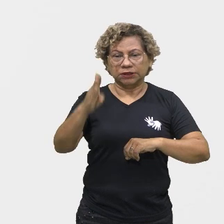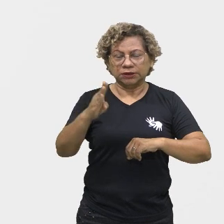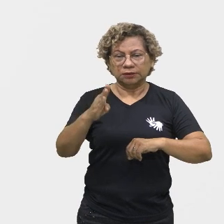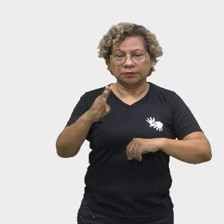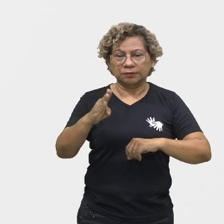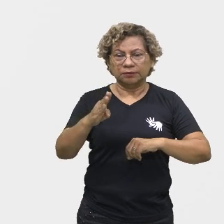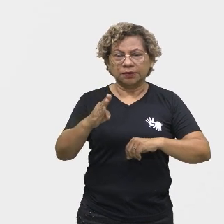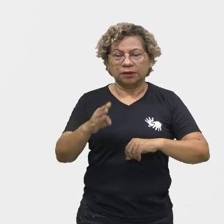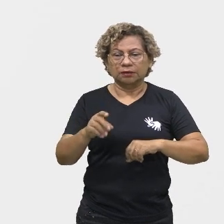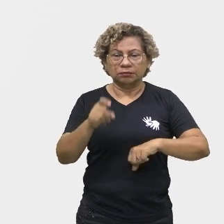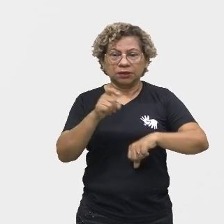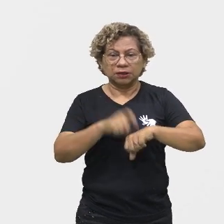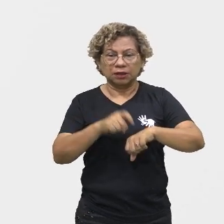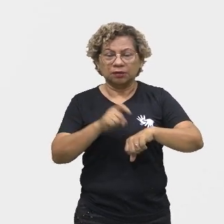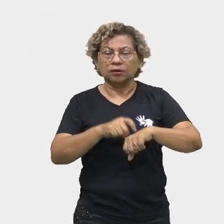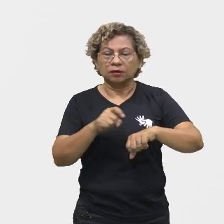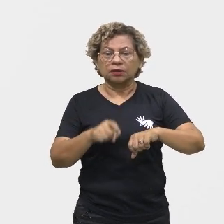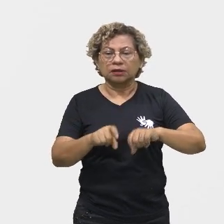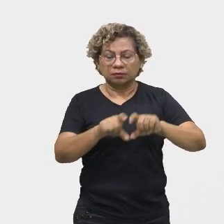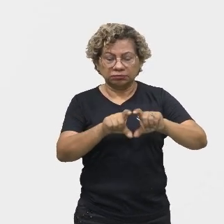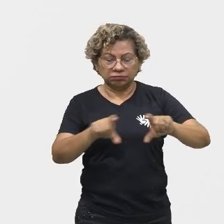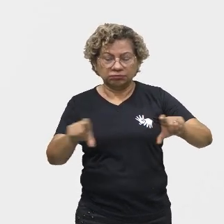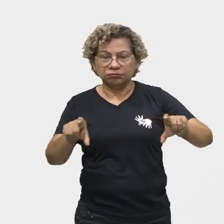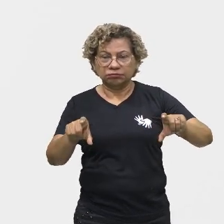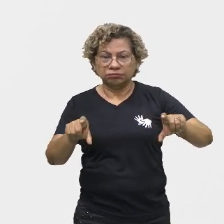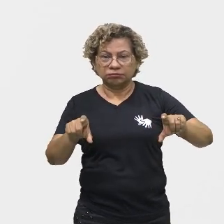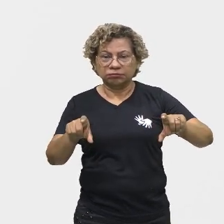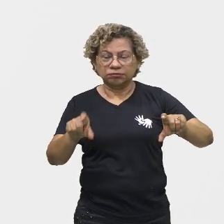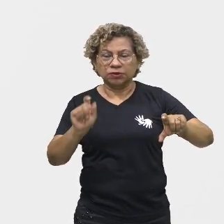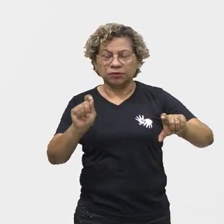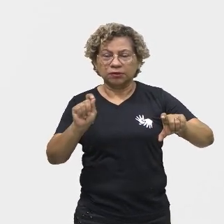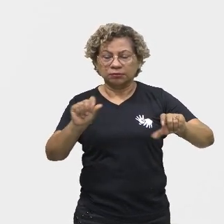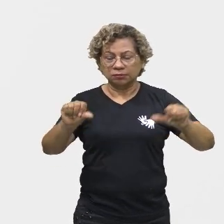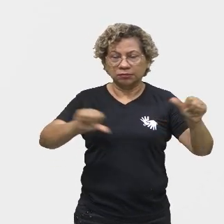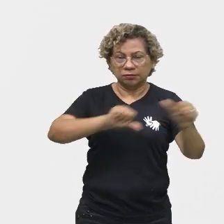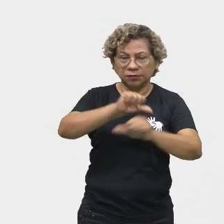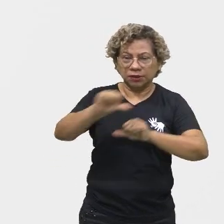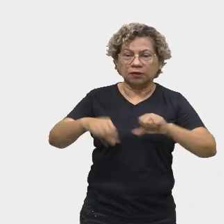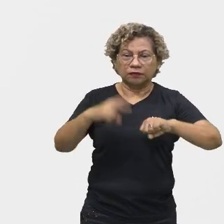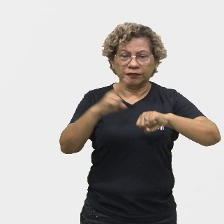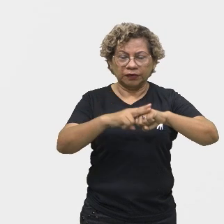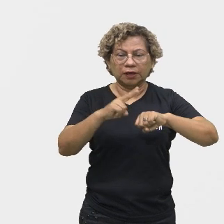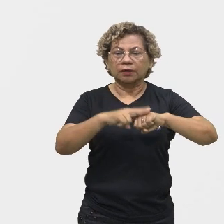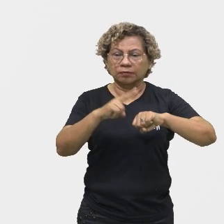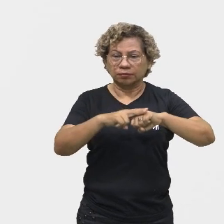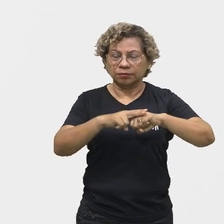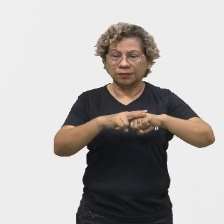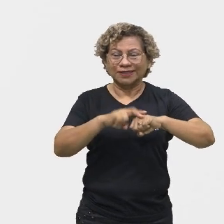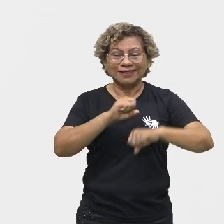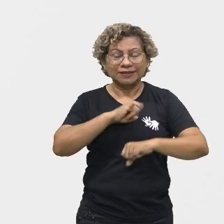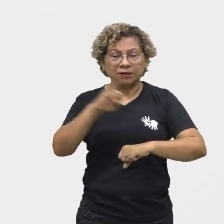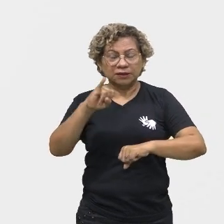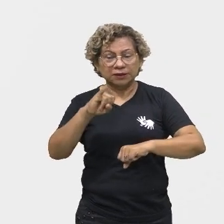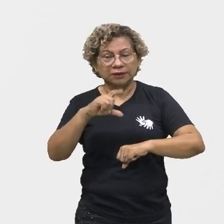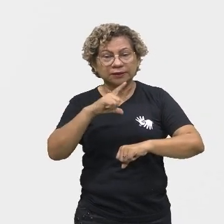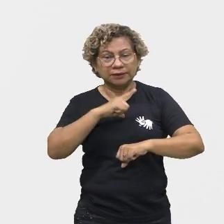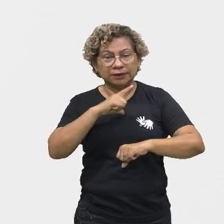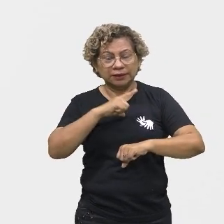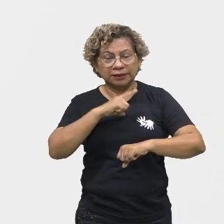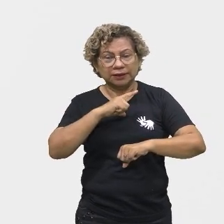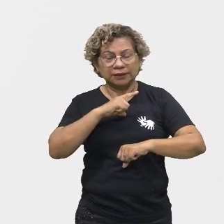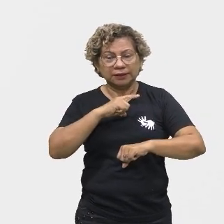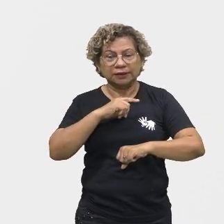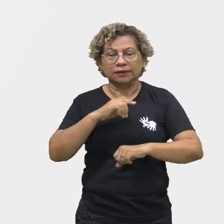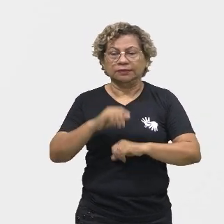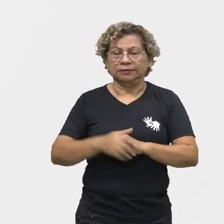modificação. Sempre, gente, nas estruturas verbais, quem sofre alteração é verbo auxiliar, se tiver, tá? Por exemplo, na